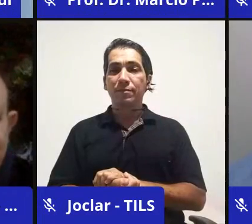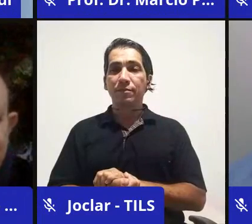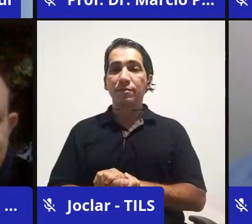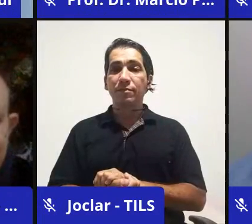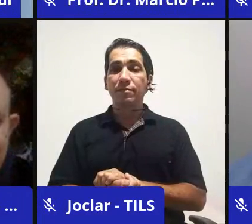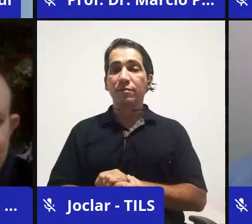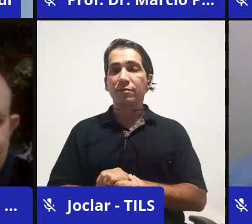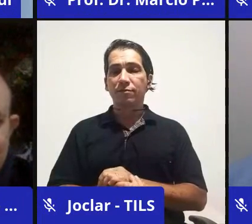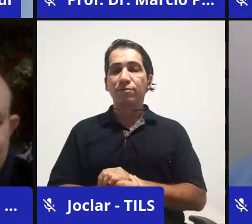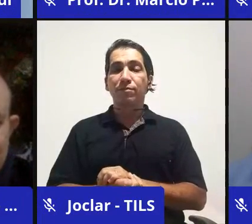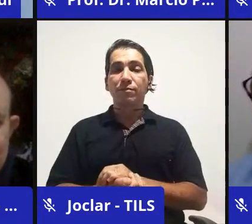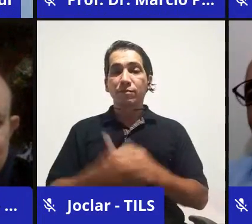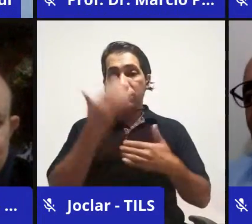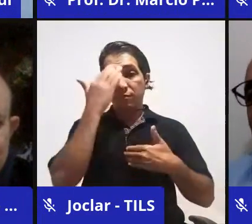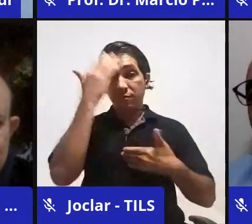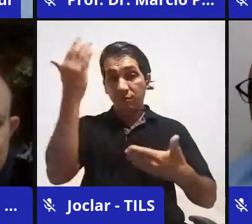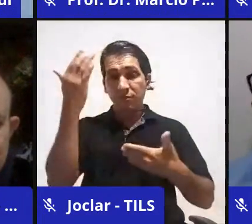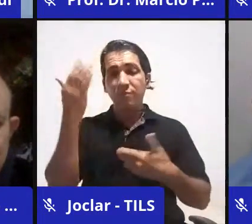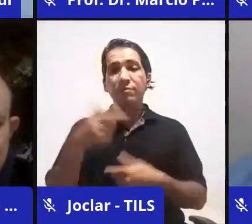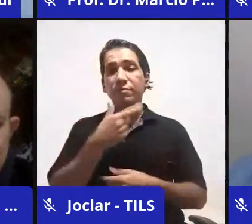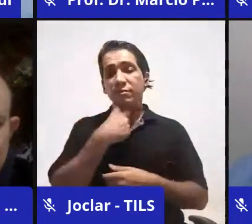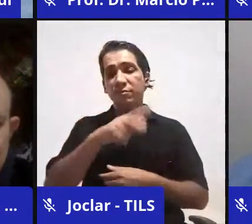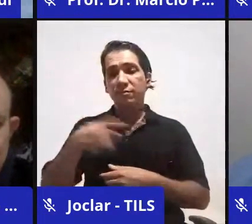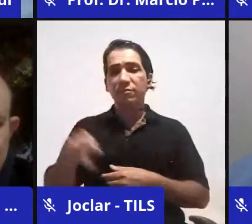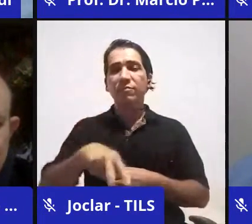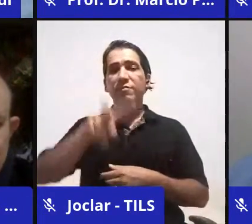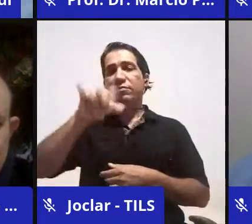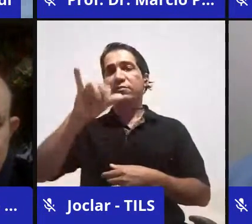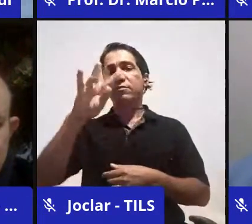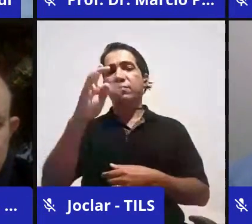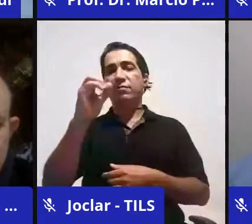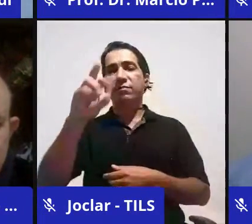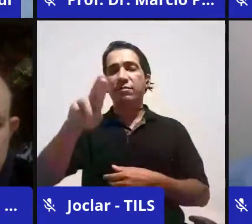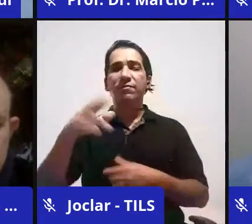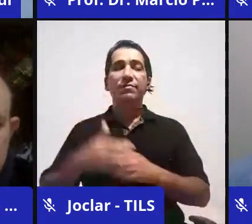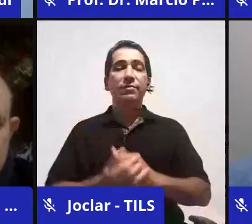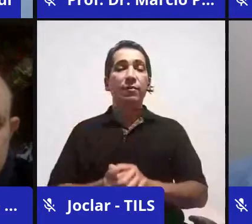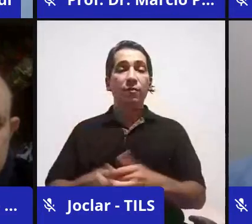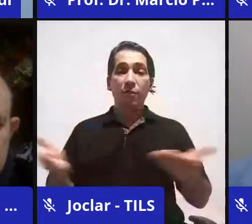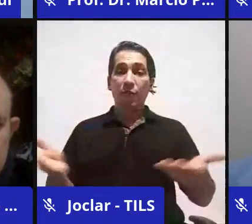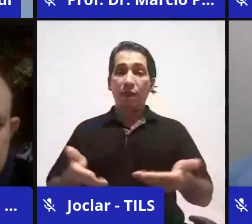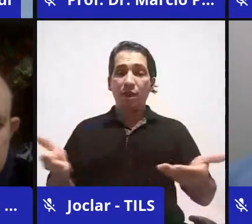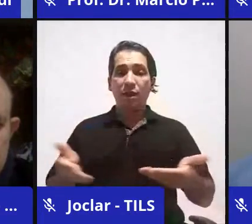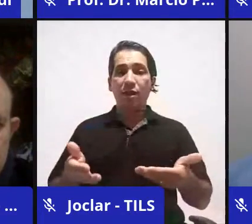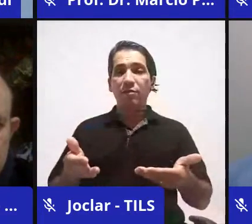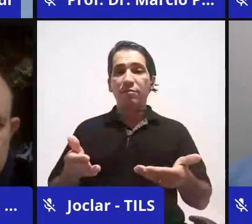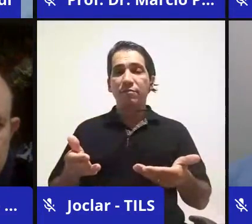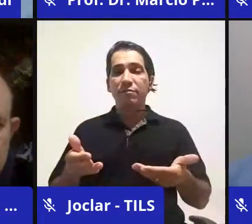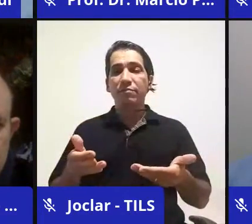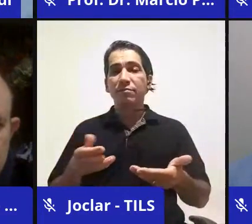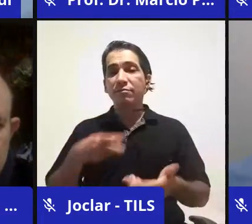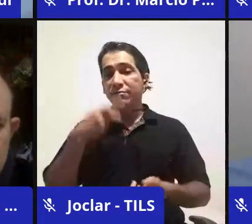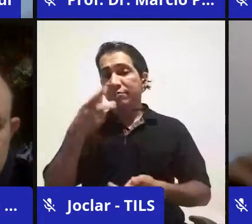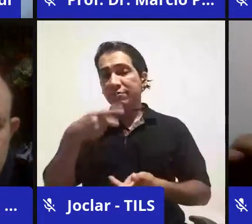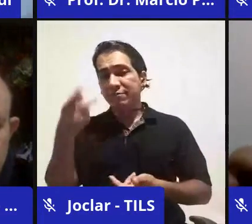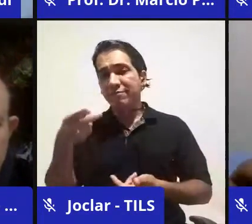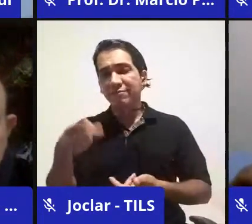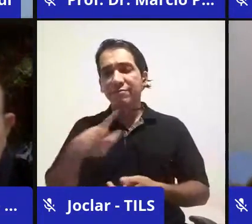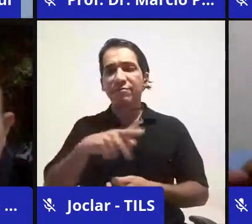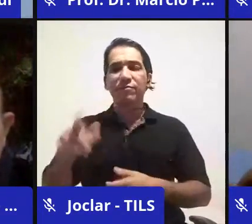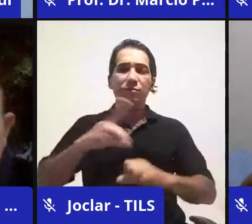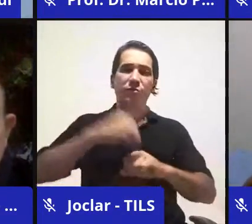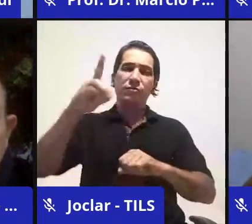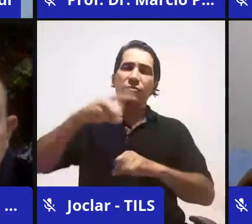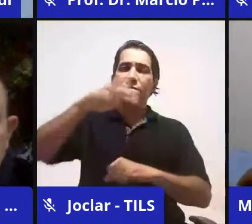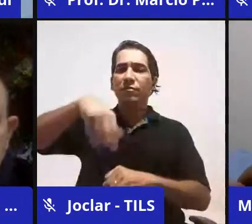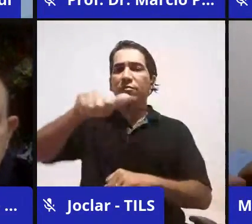Obrigado, professor Vitor. Agora nós gostaríamos de passar a palavra para o professor doutor Marco Antônio Costa da Silva, que é